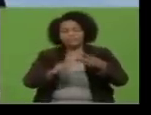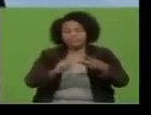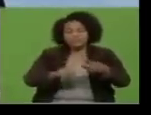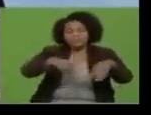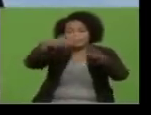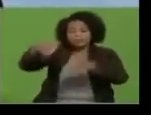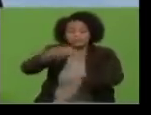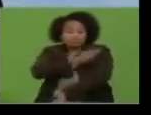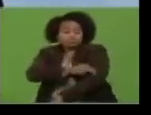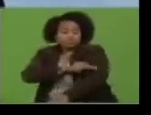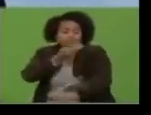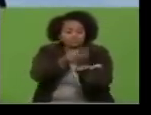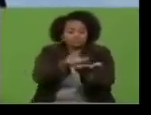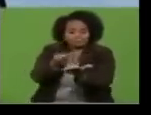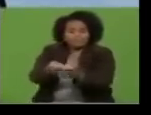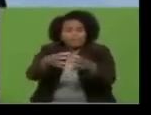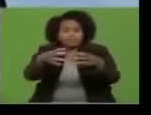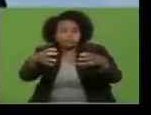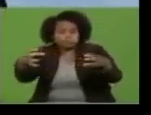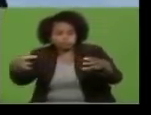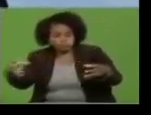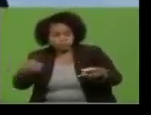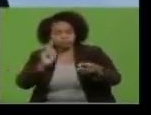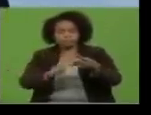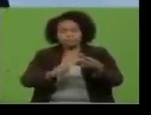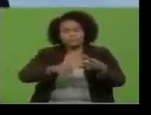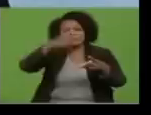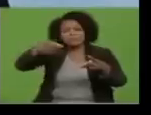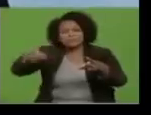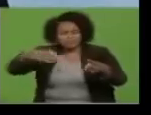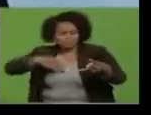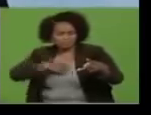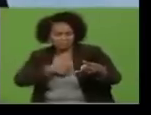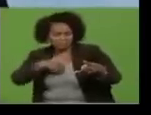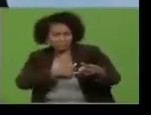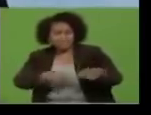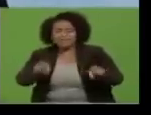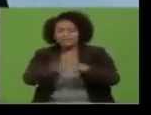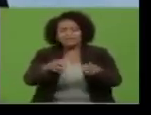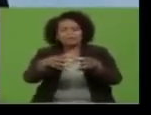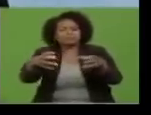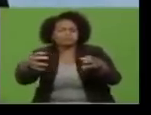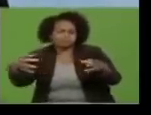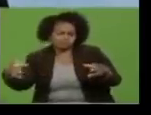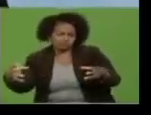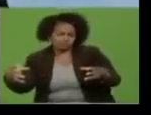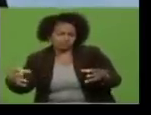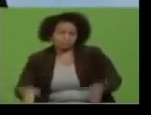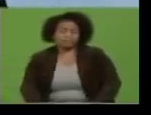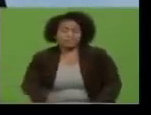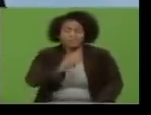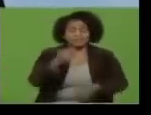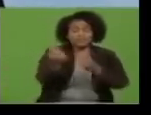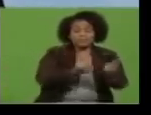óbitos. Este agravamento da situação da epidemia não ocorre apenas em